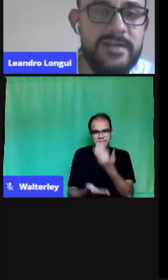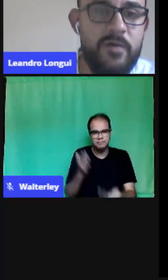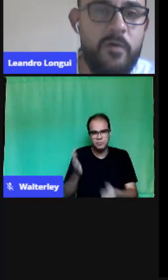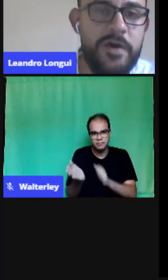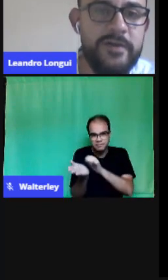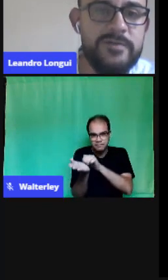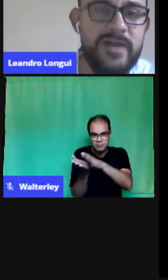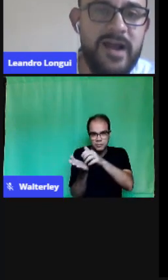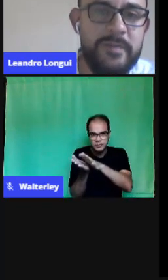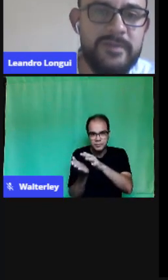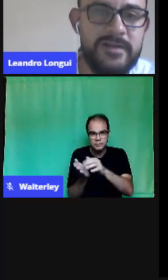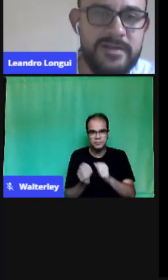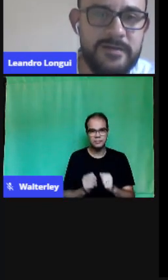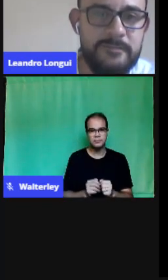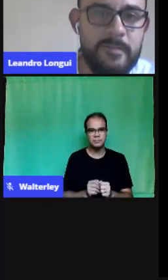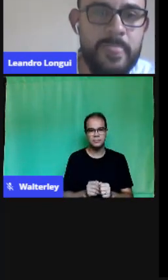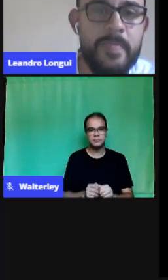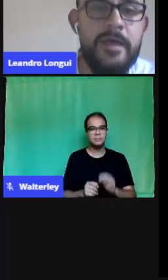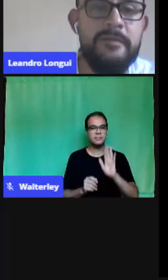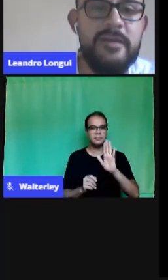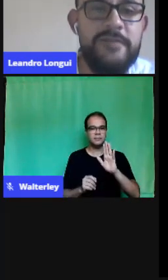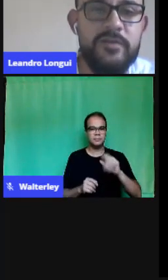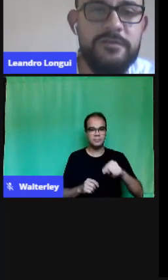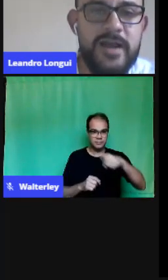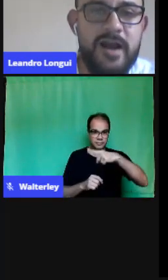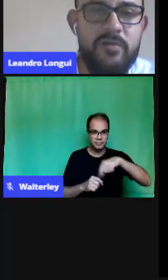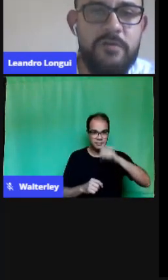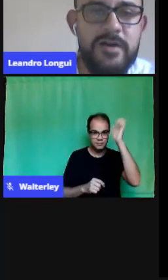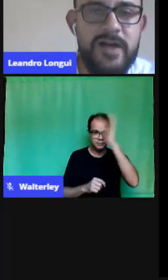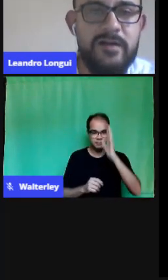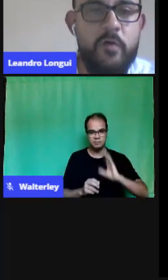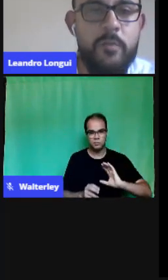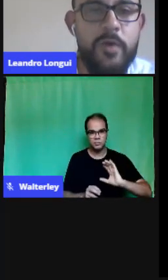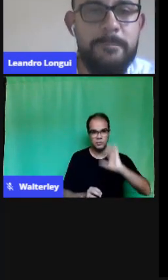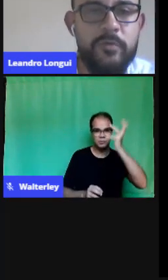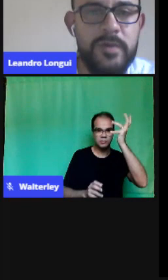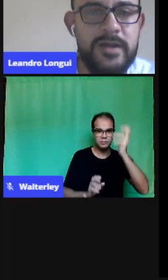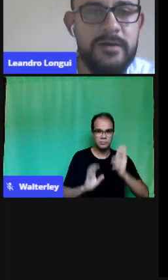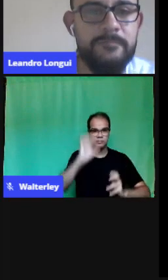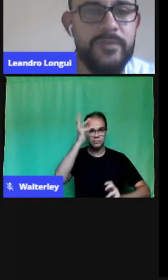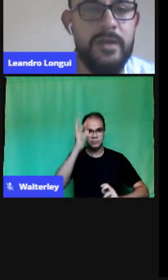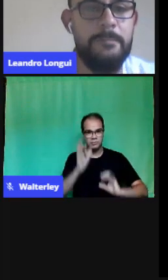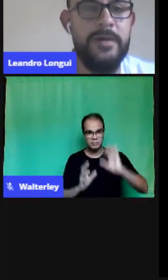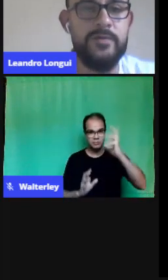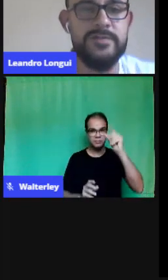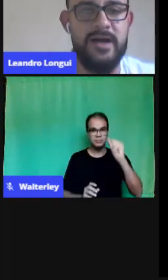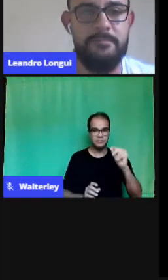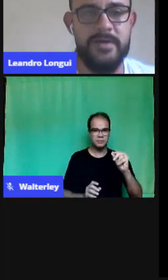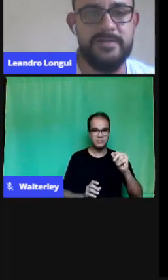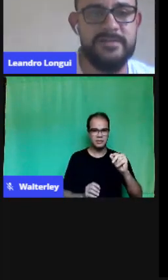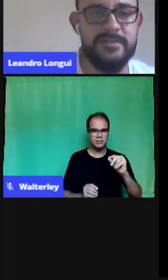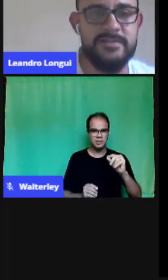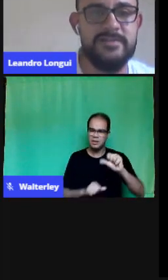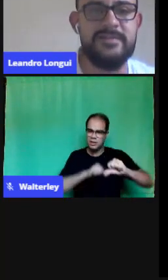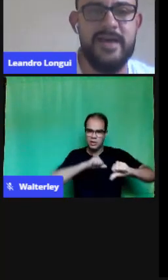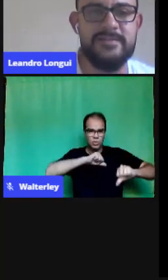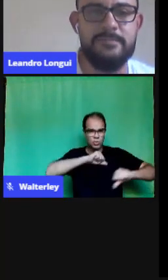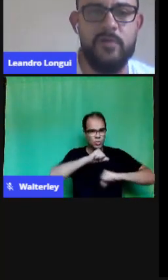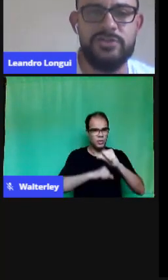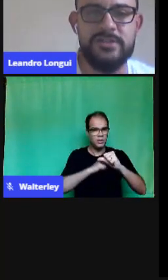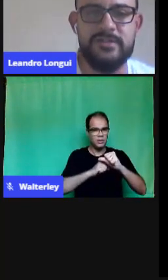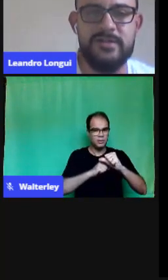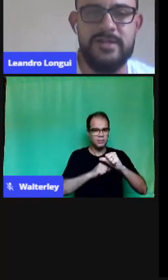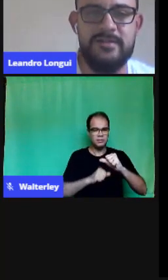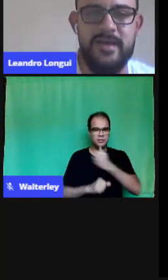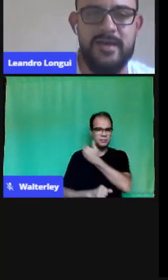ministros seriam corridos da capitania, devendo ficar governada como república pelos cabeças